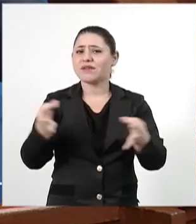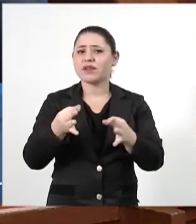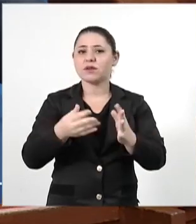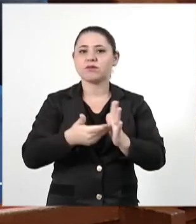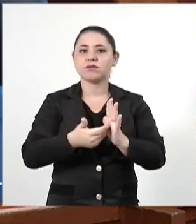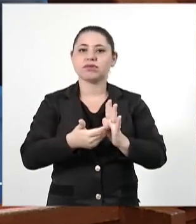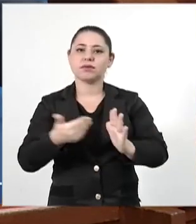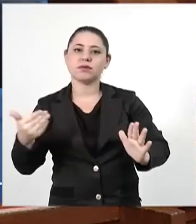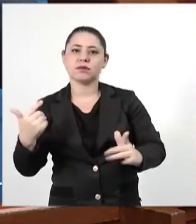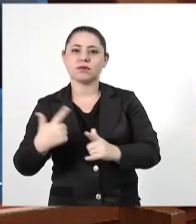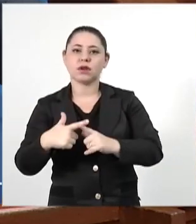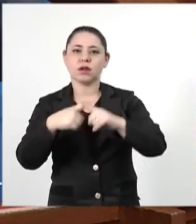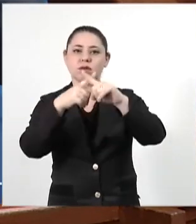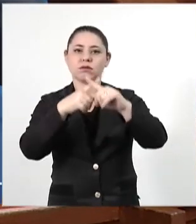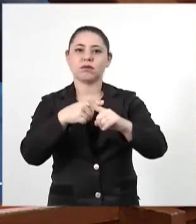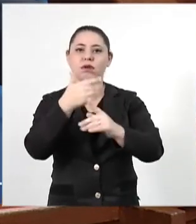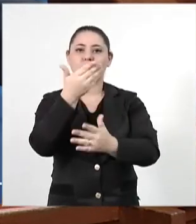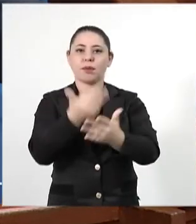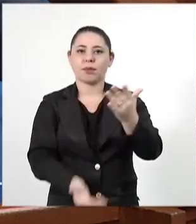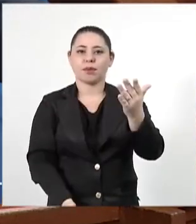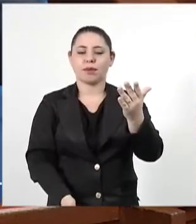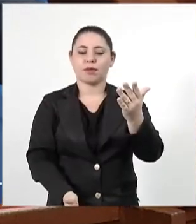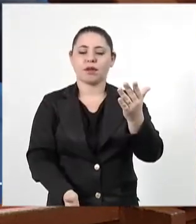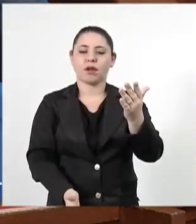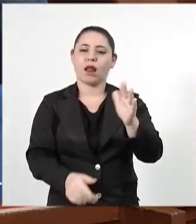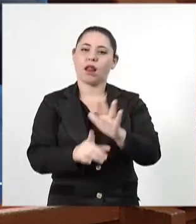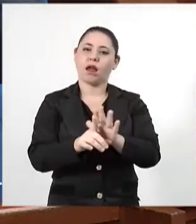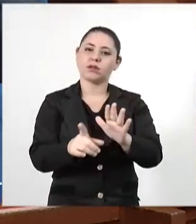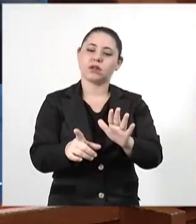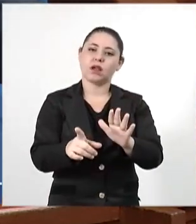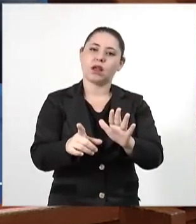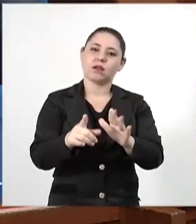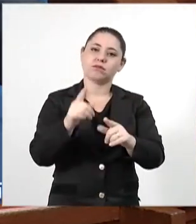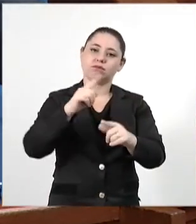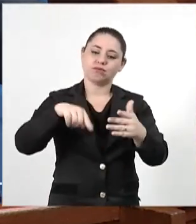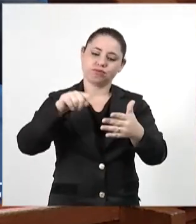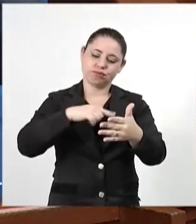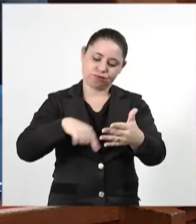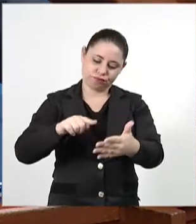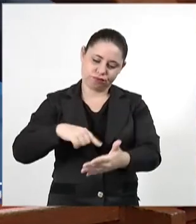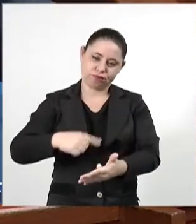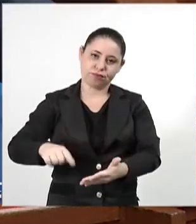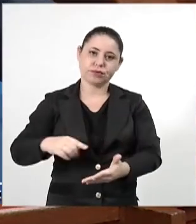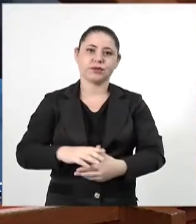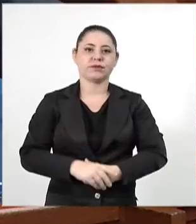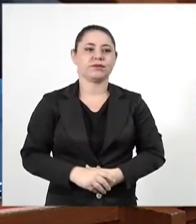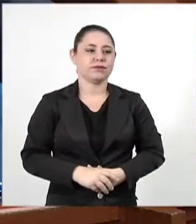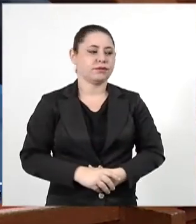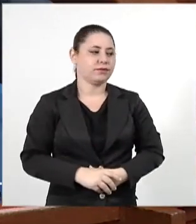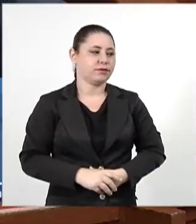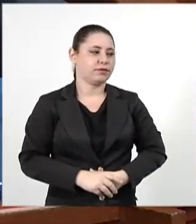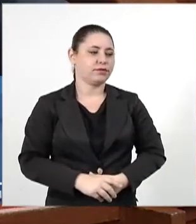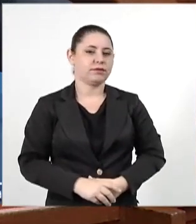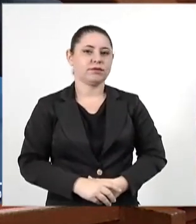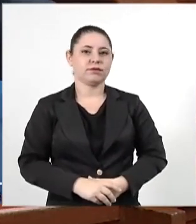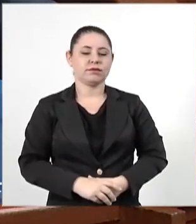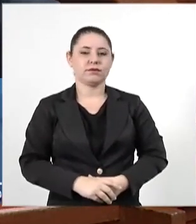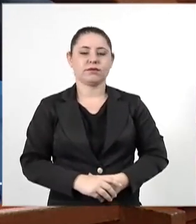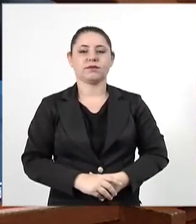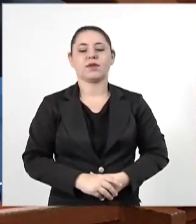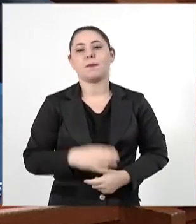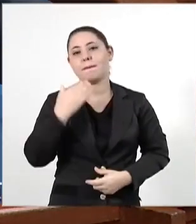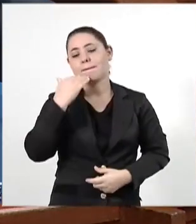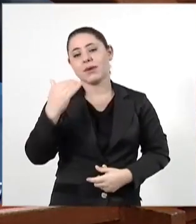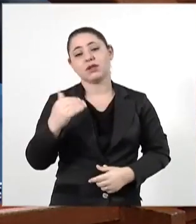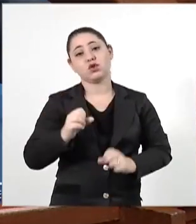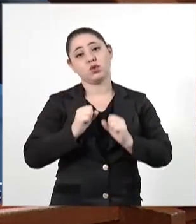suas atividades porque não conseguiram passar na prova objetiva. Portanto, finalizo essa fala rogando aos